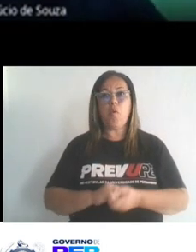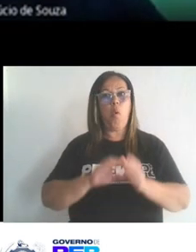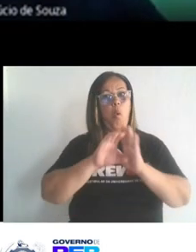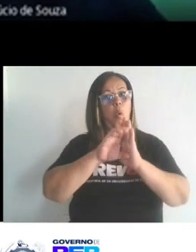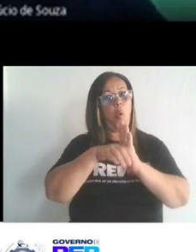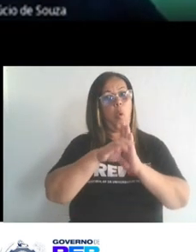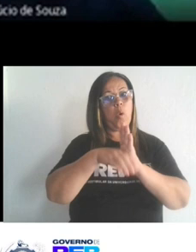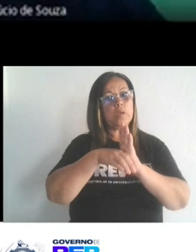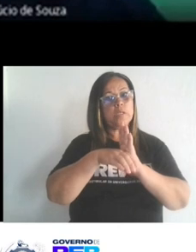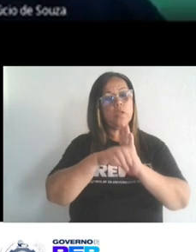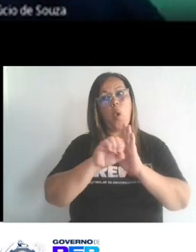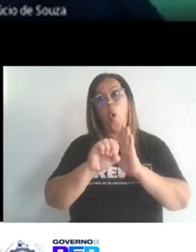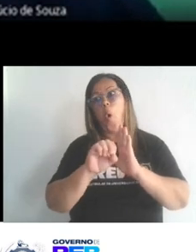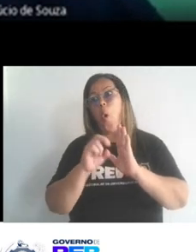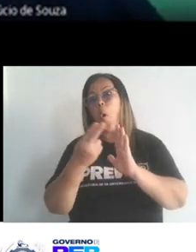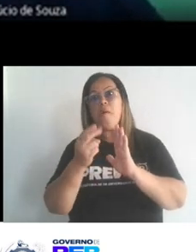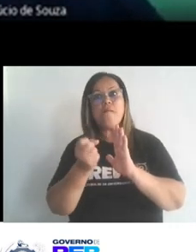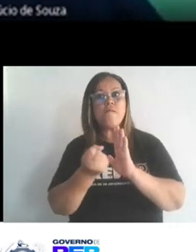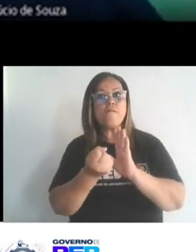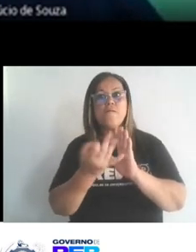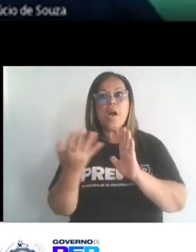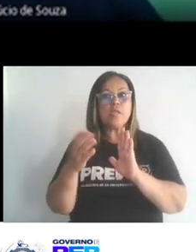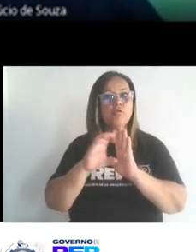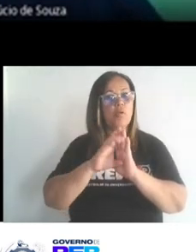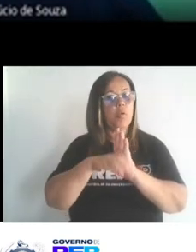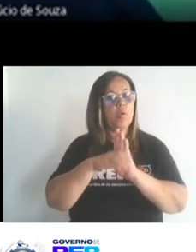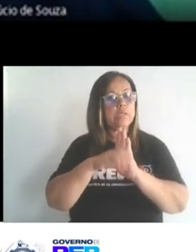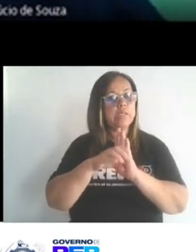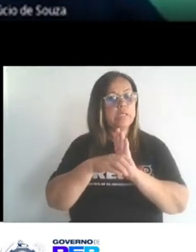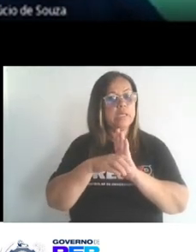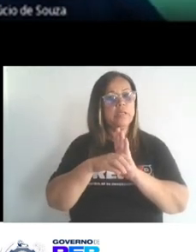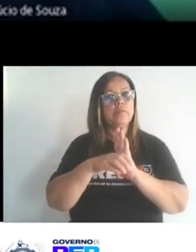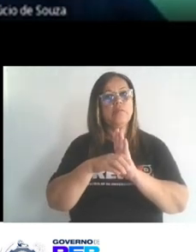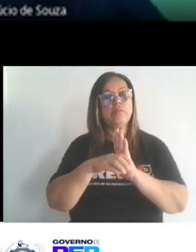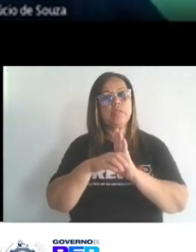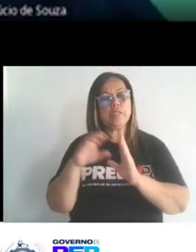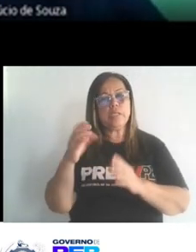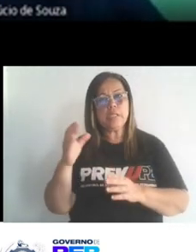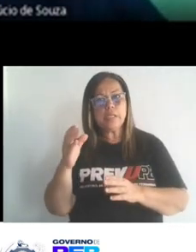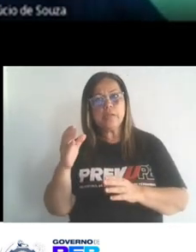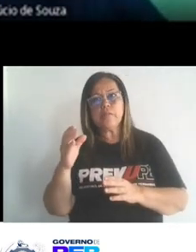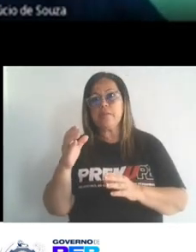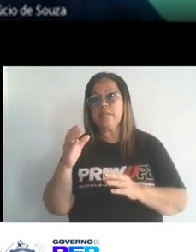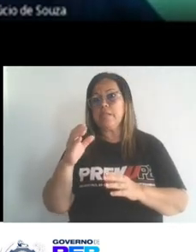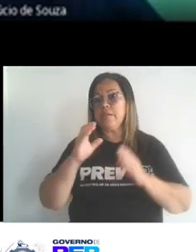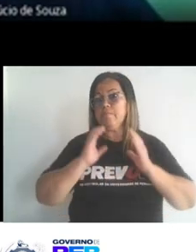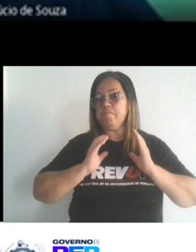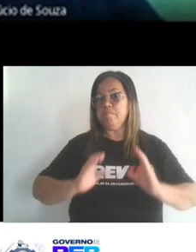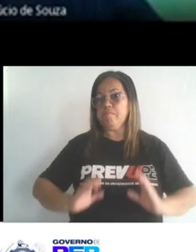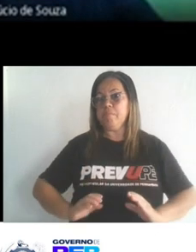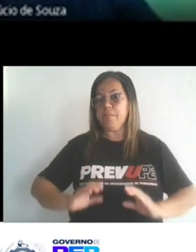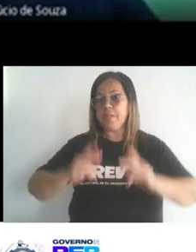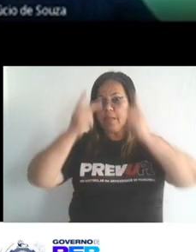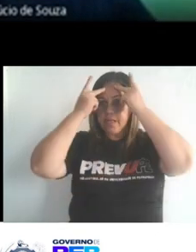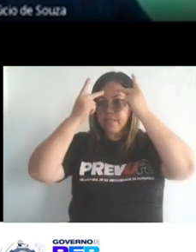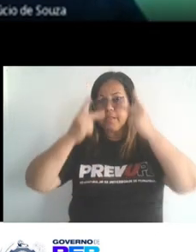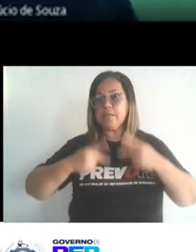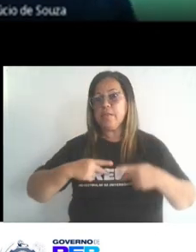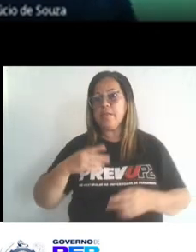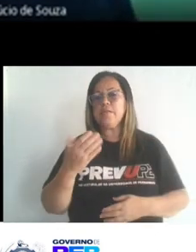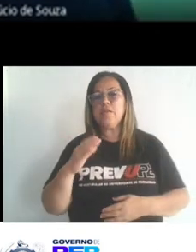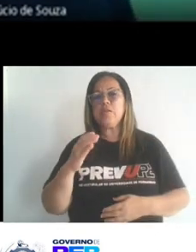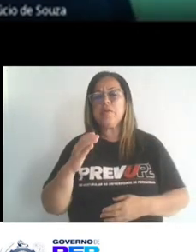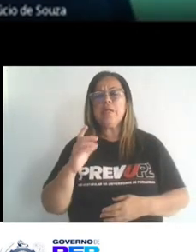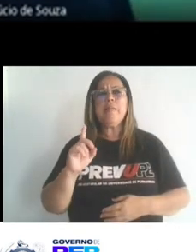os conceitos científicos das ciências humanas e das ciências em gerais eles não são eles